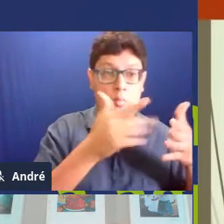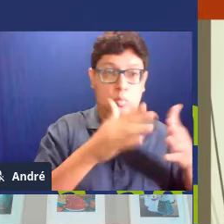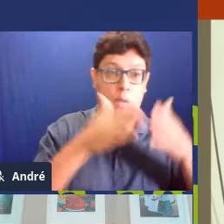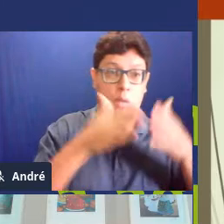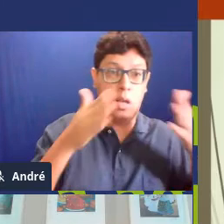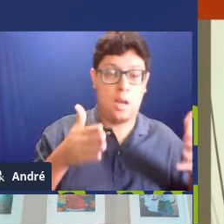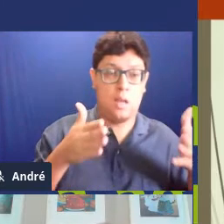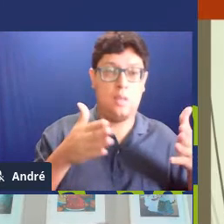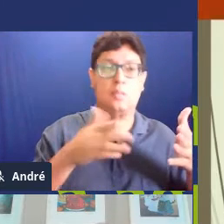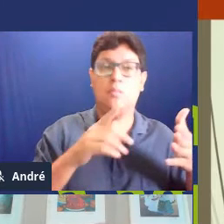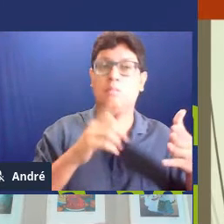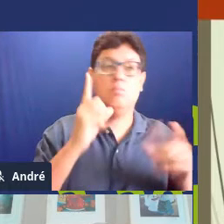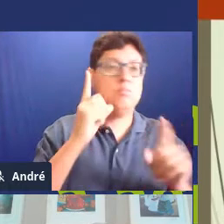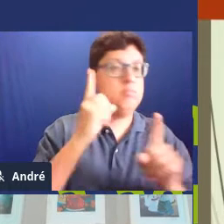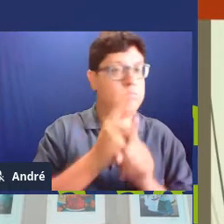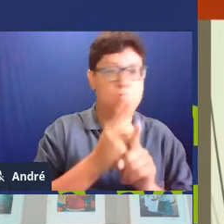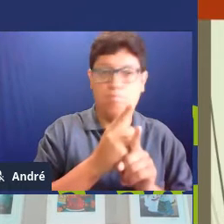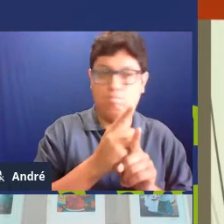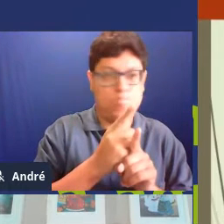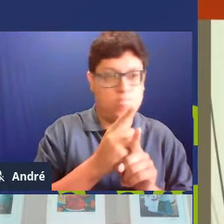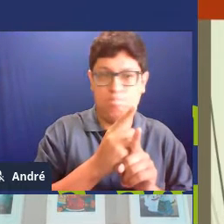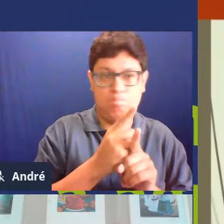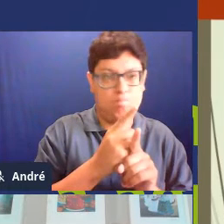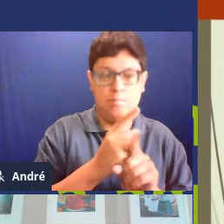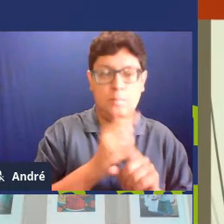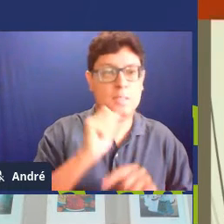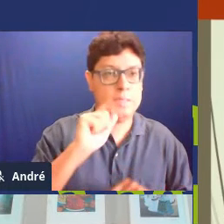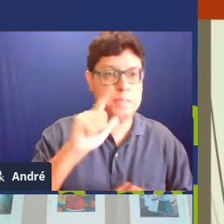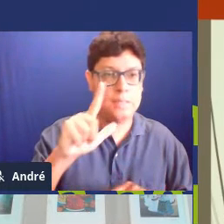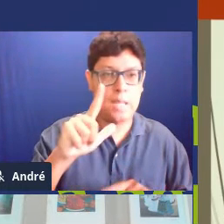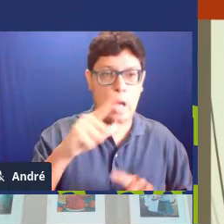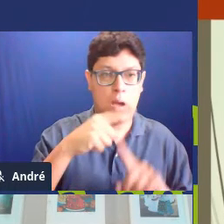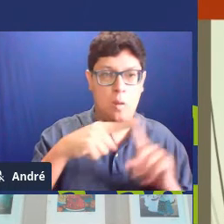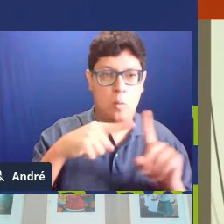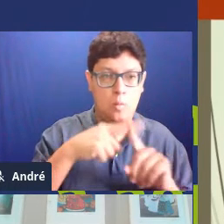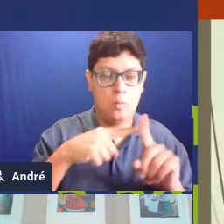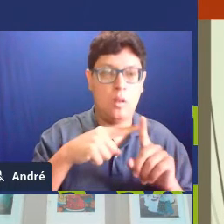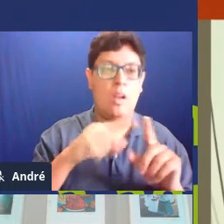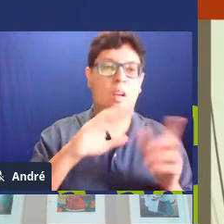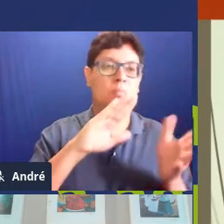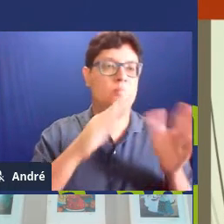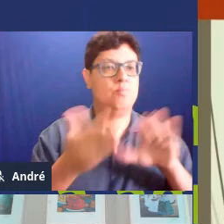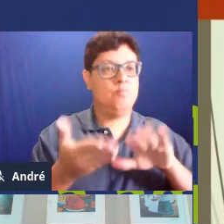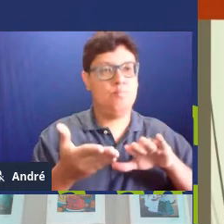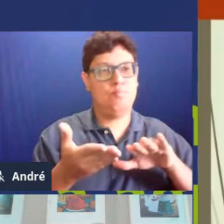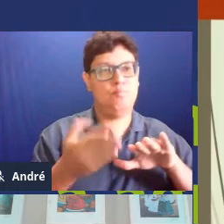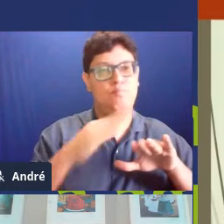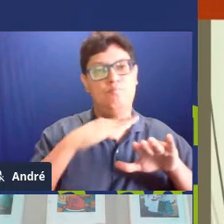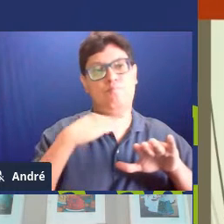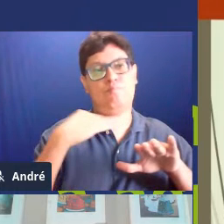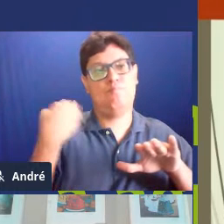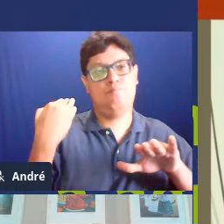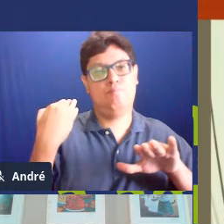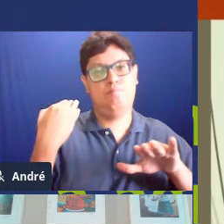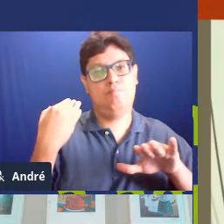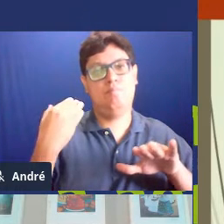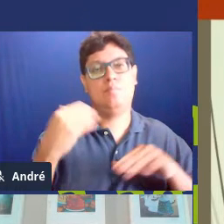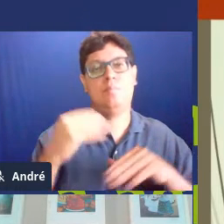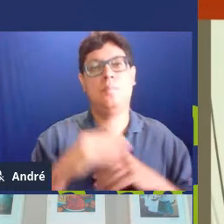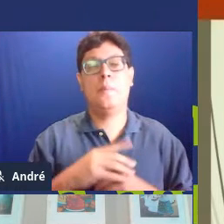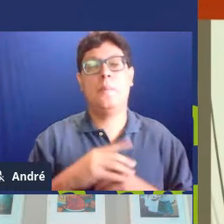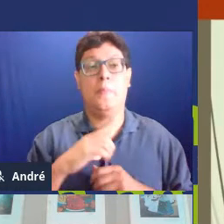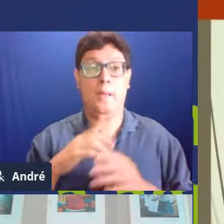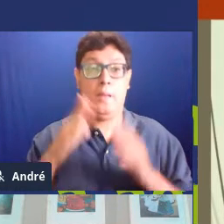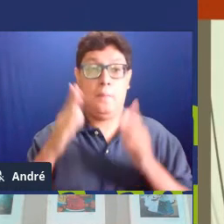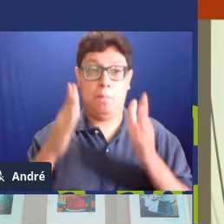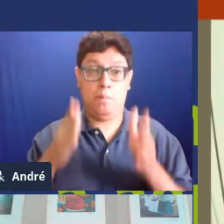estágio 2, as larvas ou estão em água salobra, você tem aqui a larva no estágio 5, ou elas estão em água salobra, ou